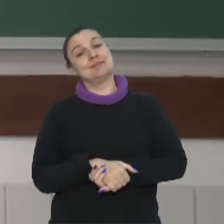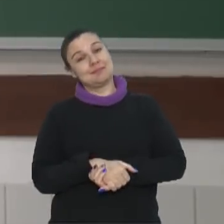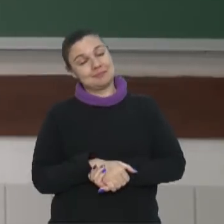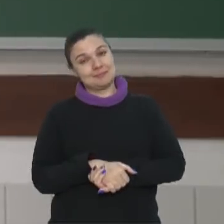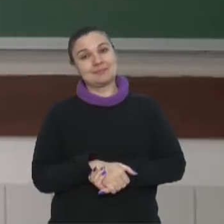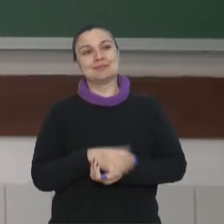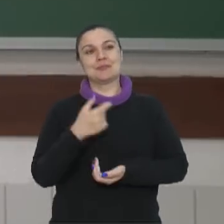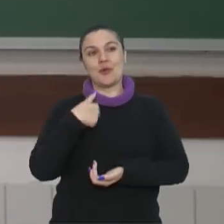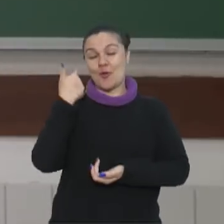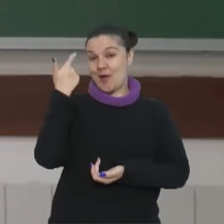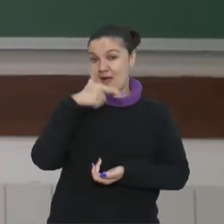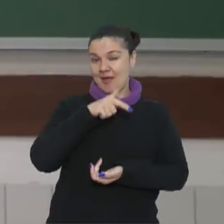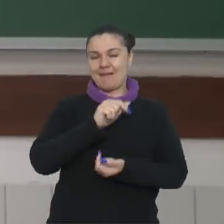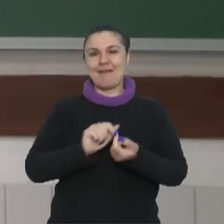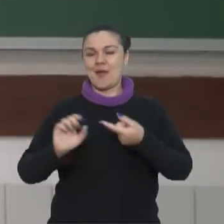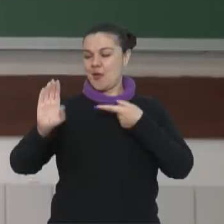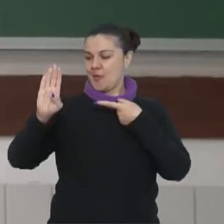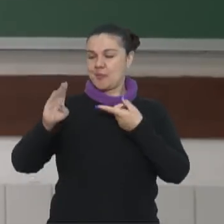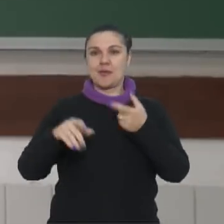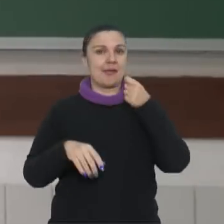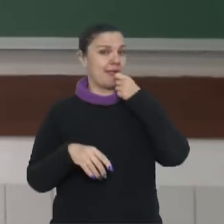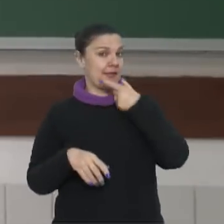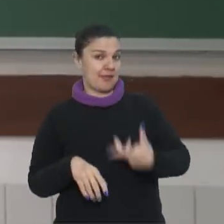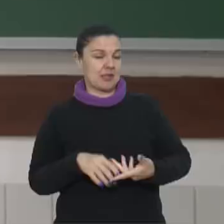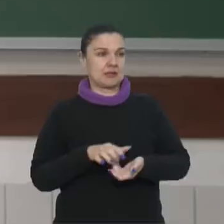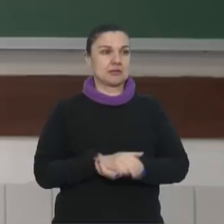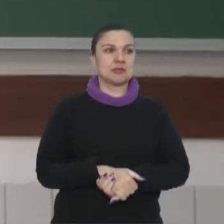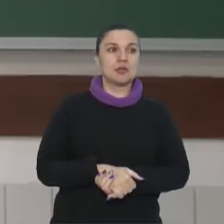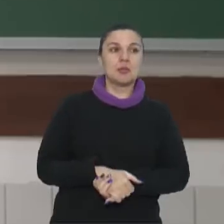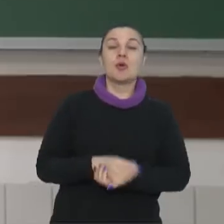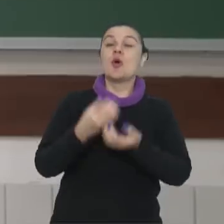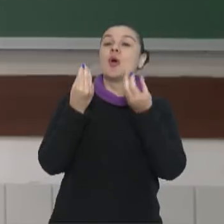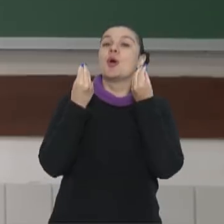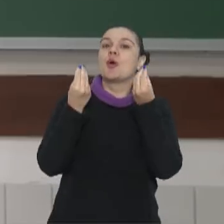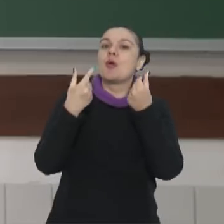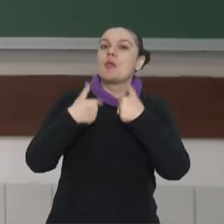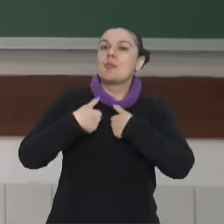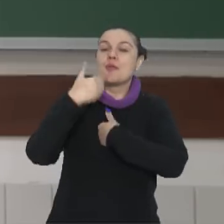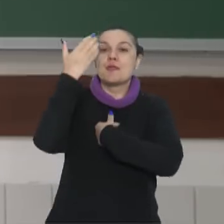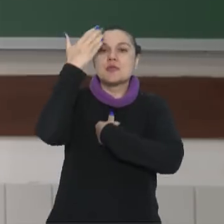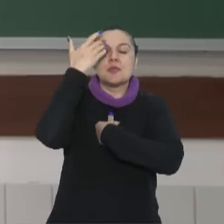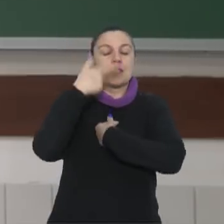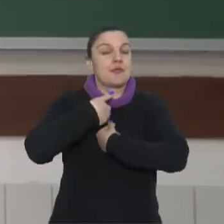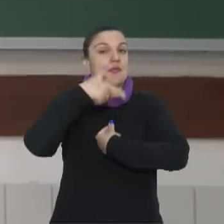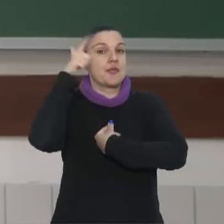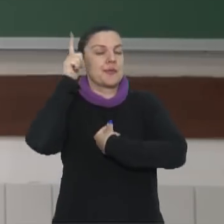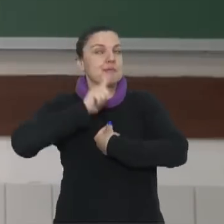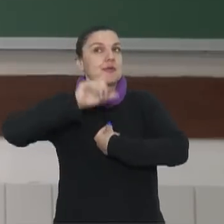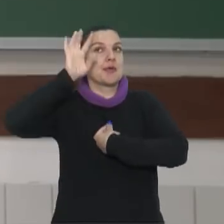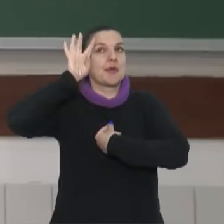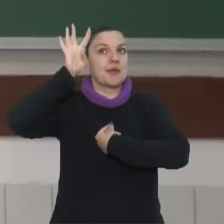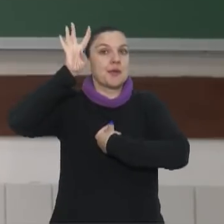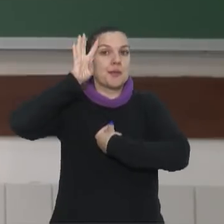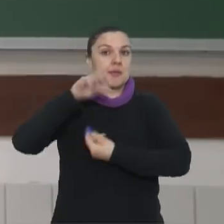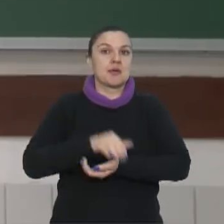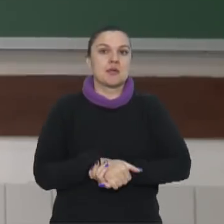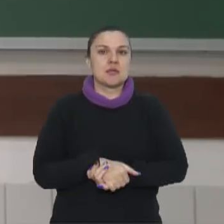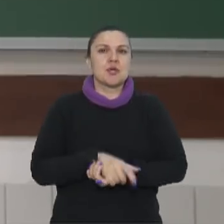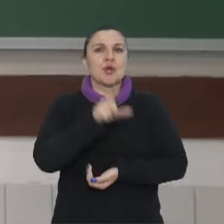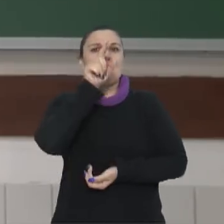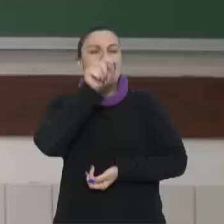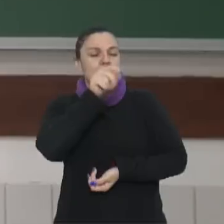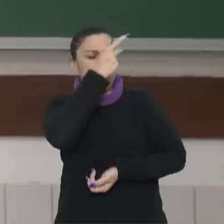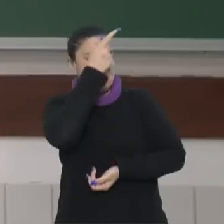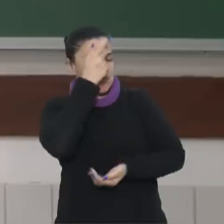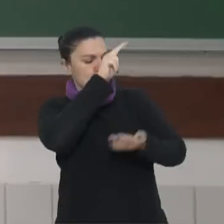até dei risada porque a letra B é hilária, né? Como que eu vou conseguir imaginar o que